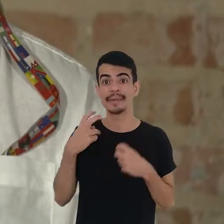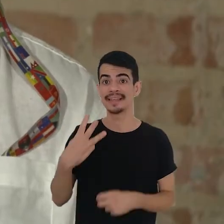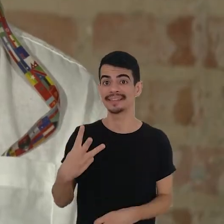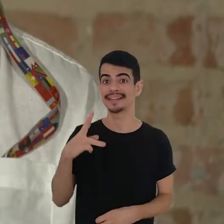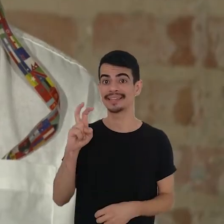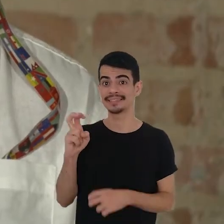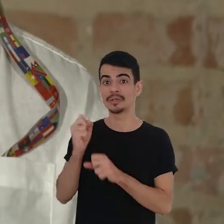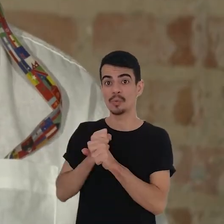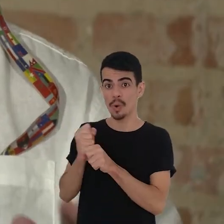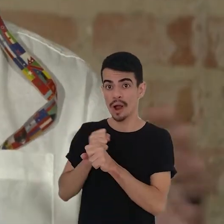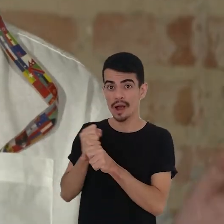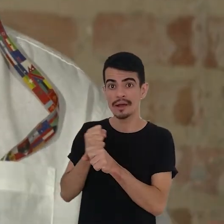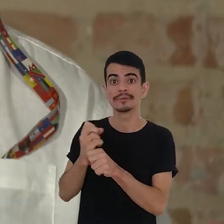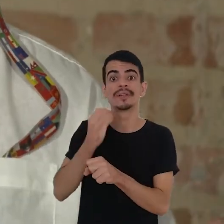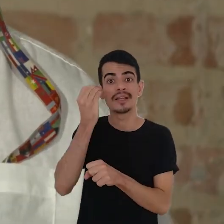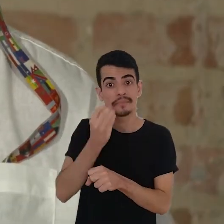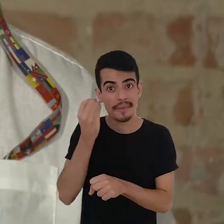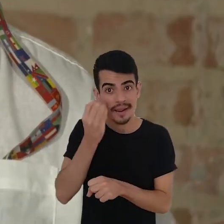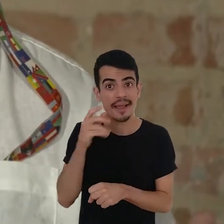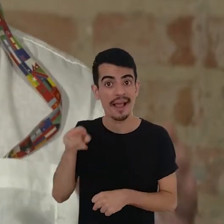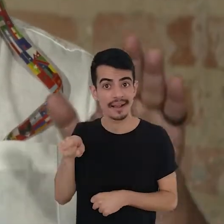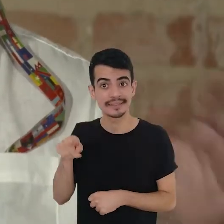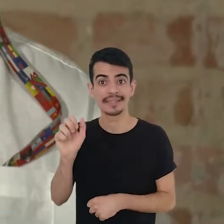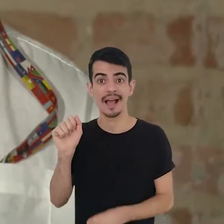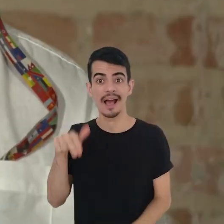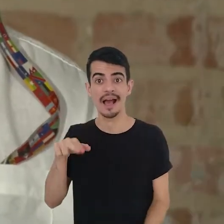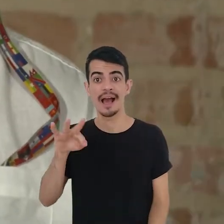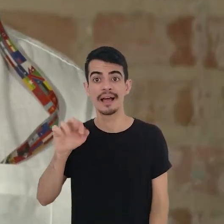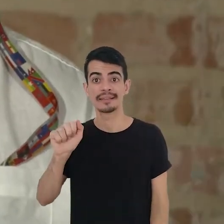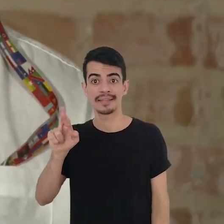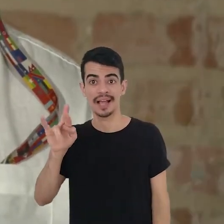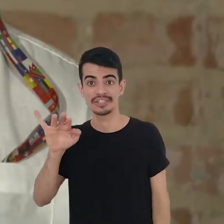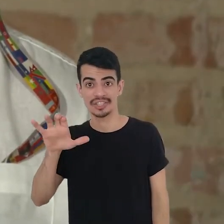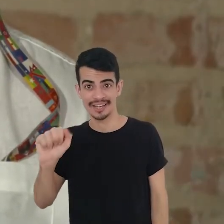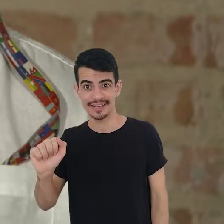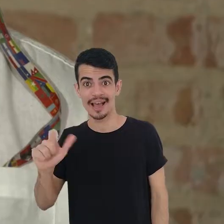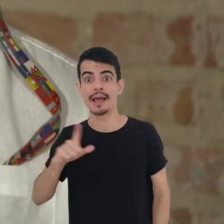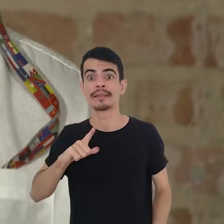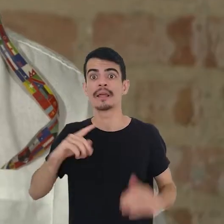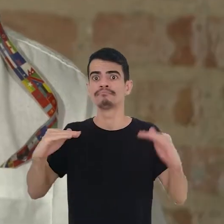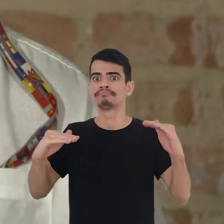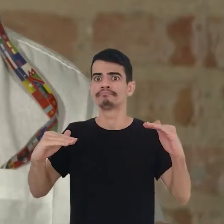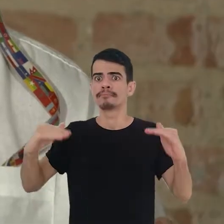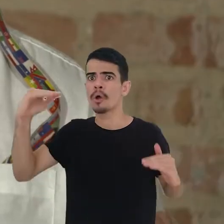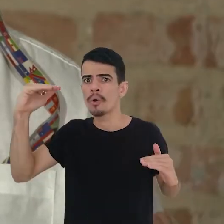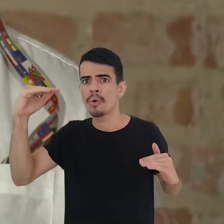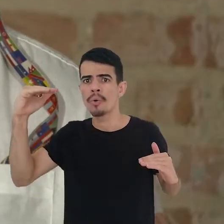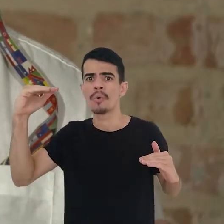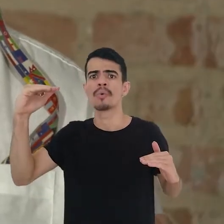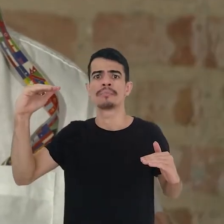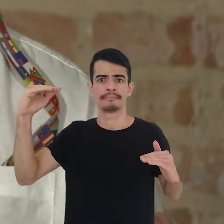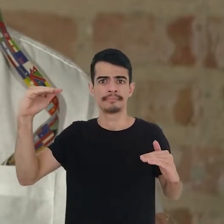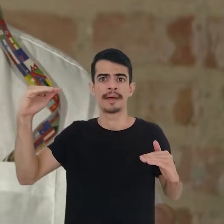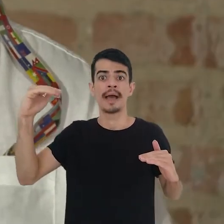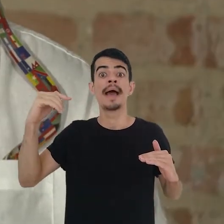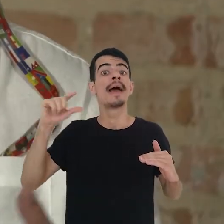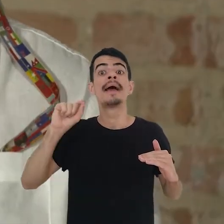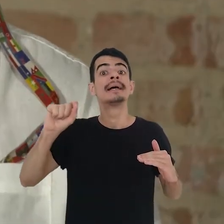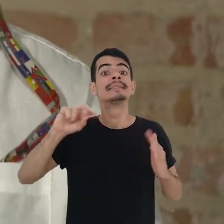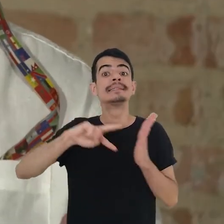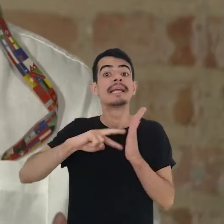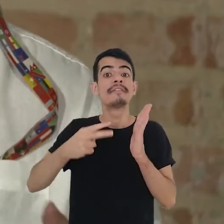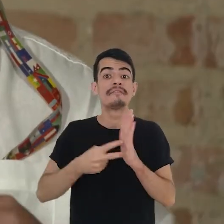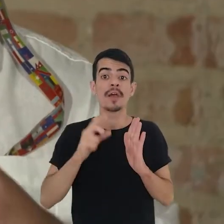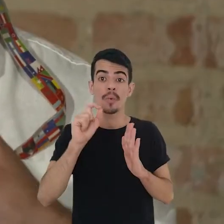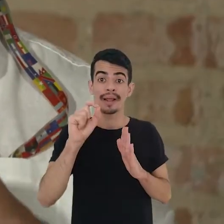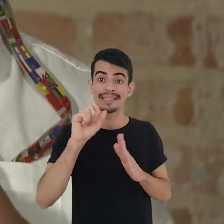na Antártica é equivalente a 100 mil anos do sistema terrestre e aquático, para